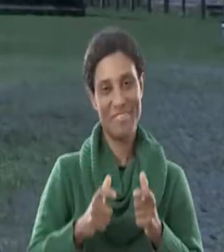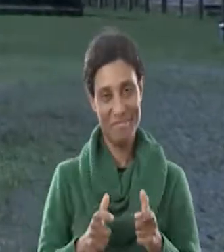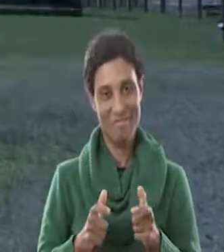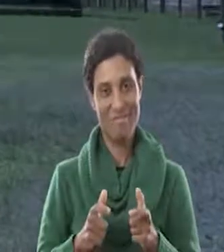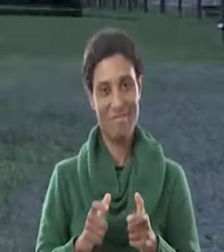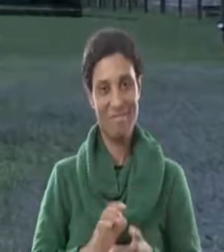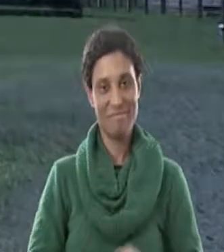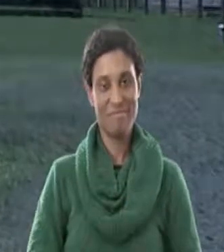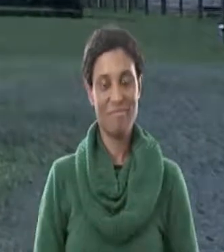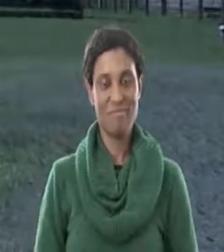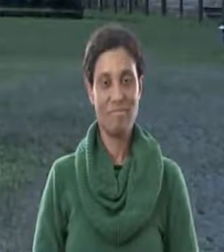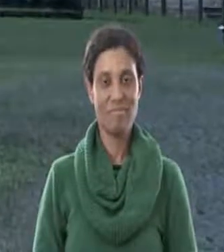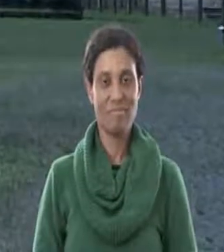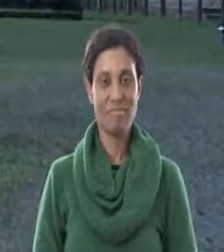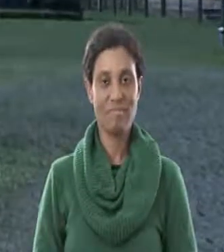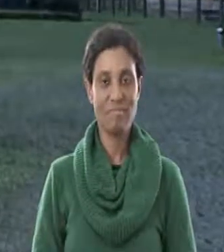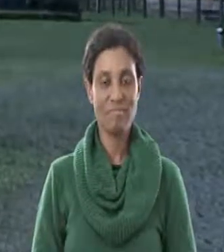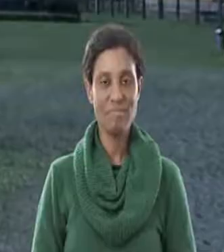mel da região.